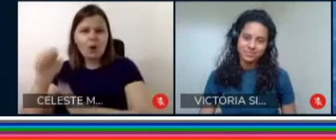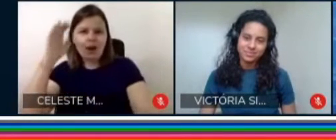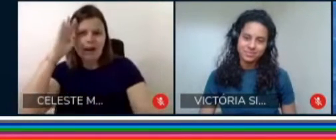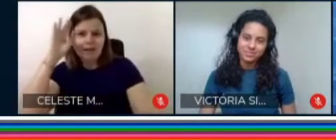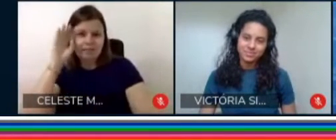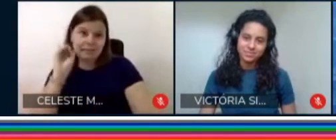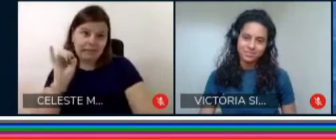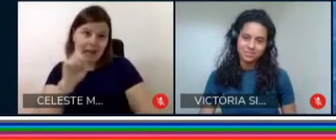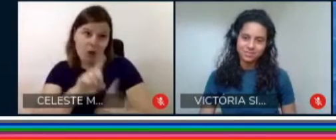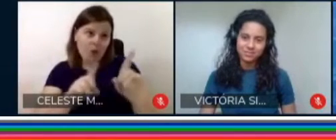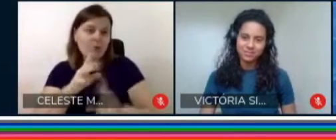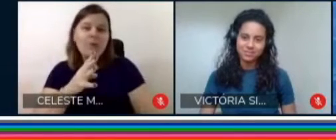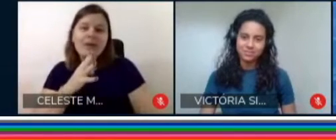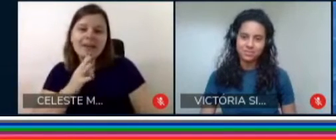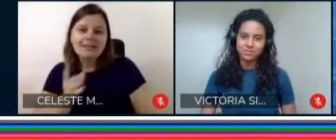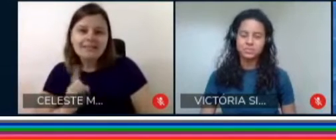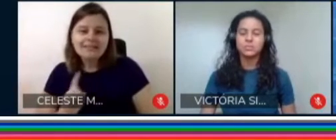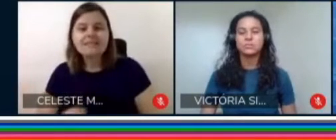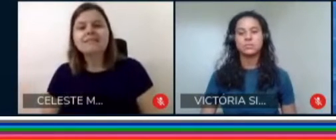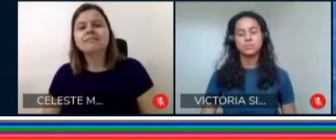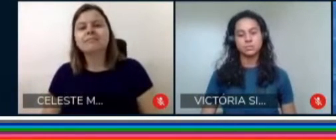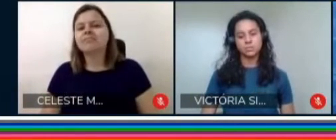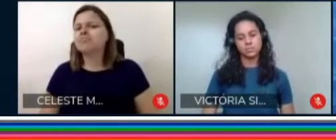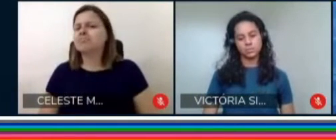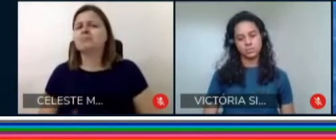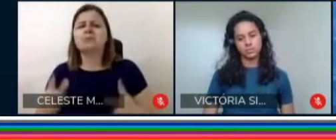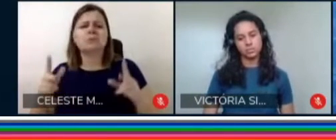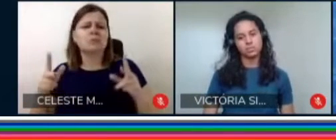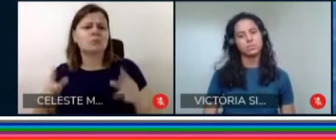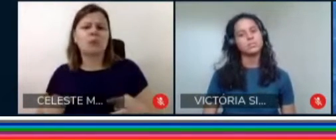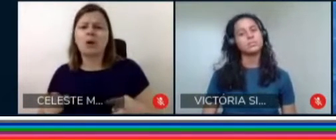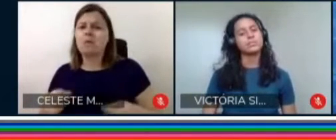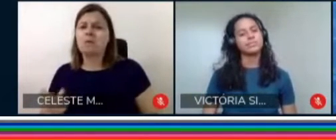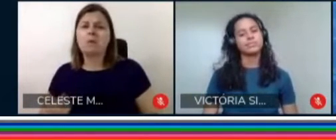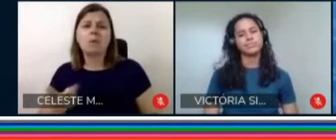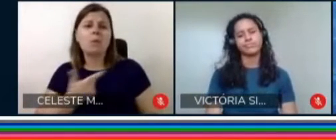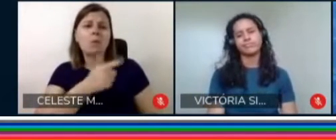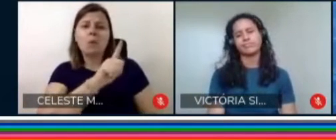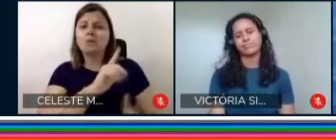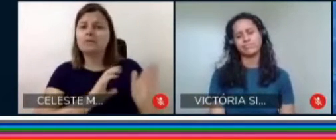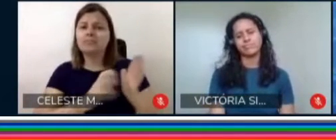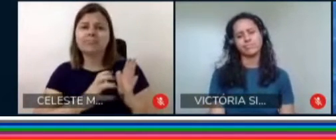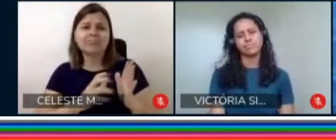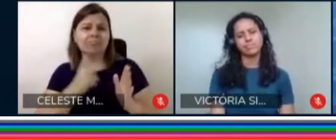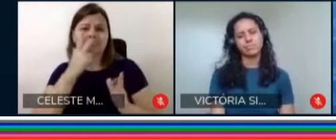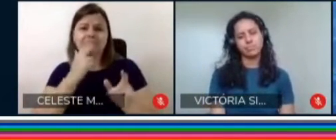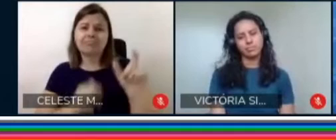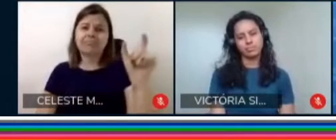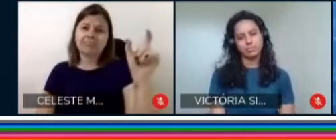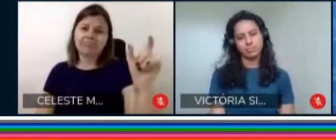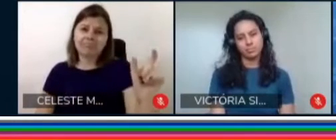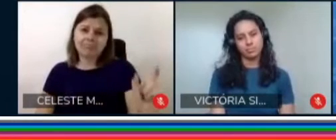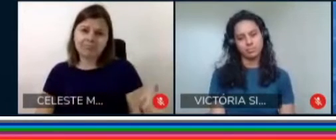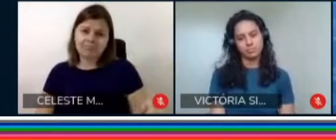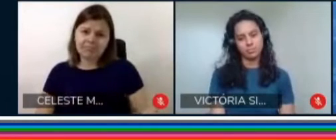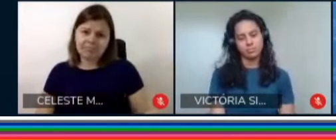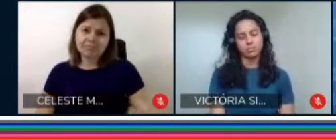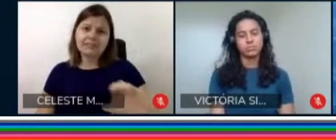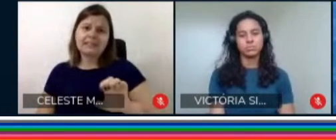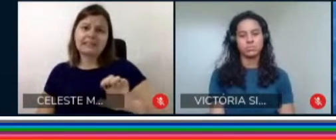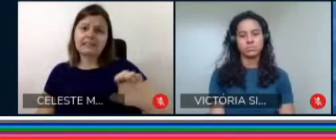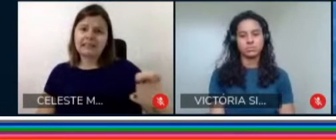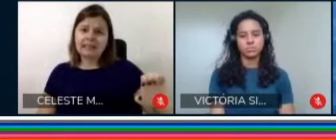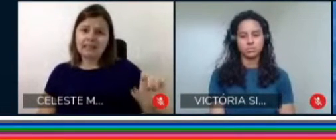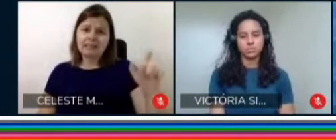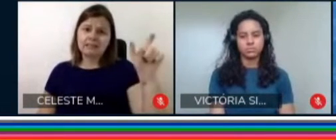ela, mas é a mesma coisa, né, das outras bases de dados. Eu tenho a possibilidade aqui na esquerda